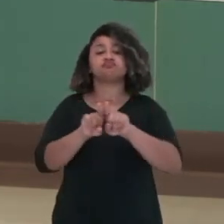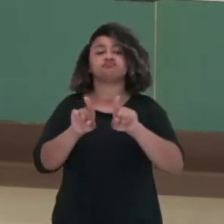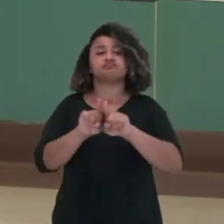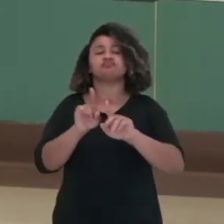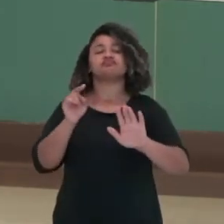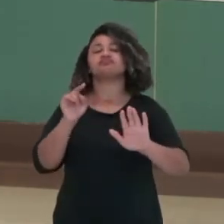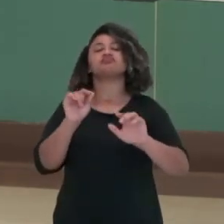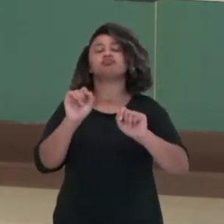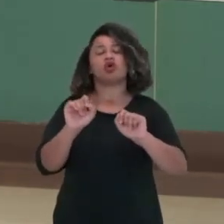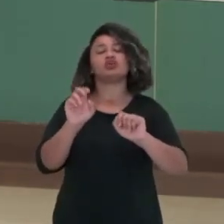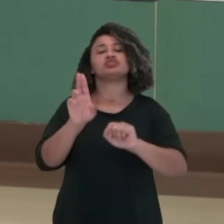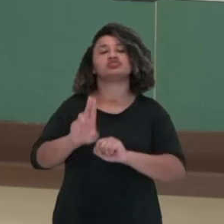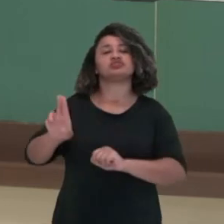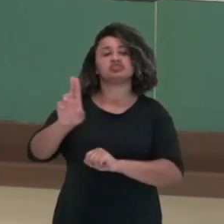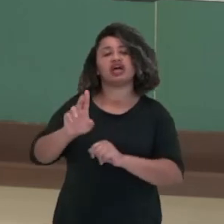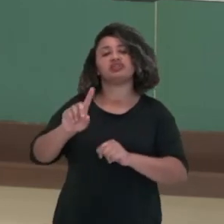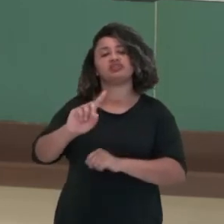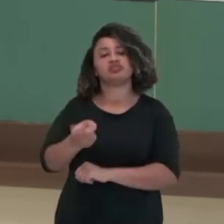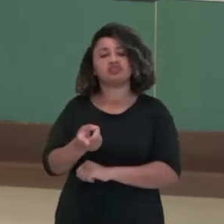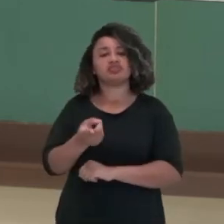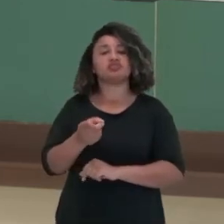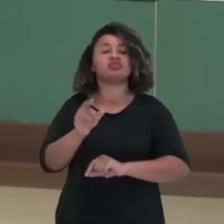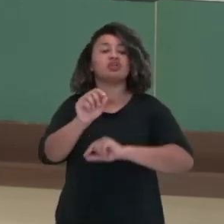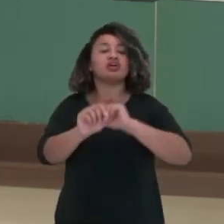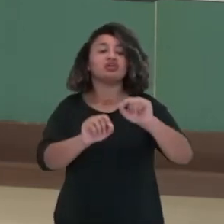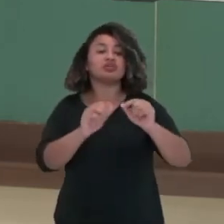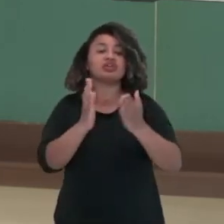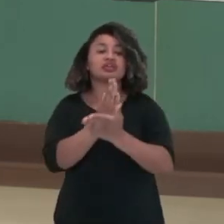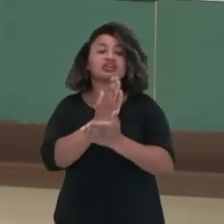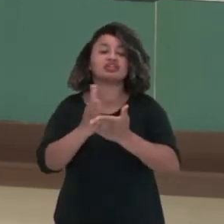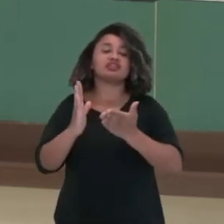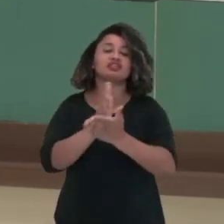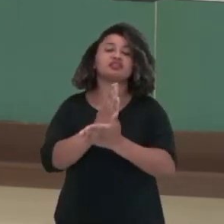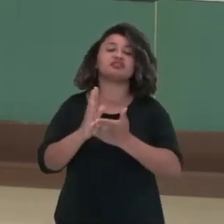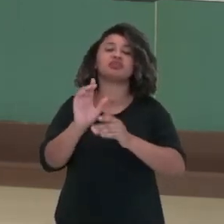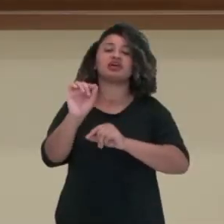a vírgula também ela pode ser utilizada para isolar aquelas